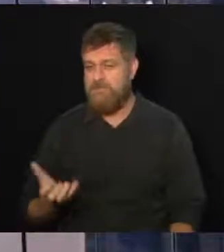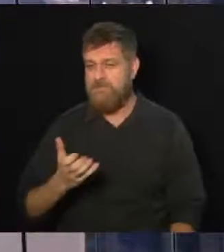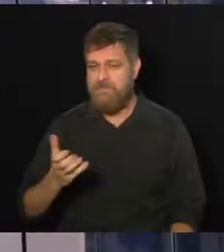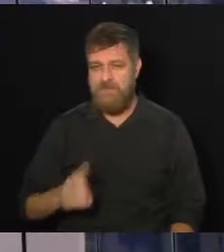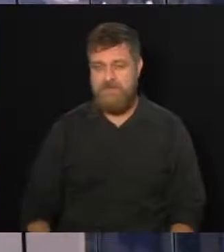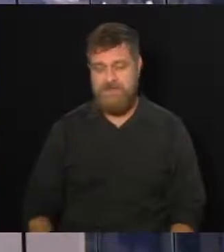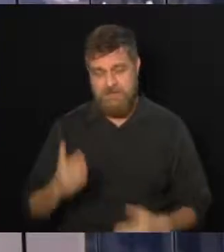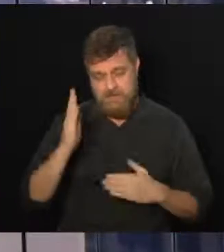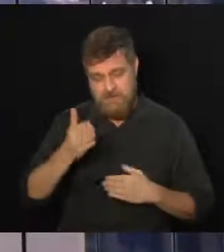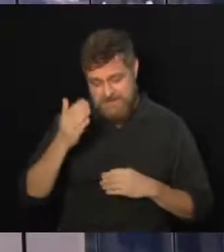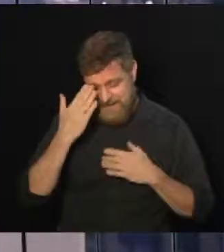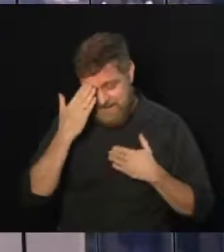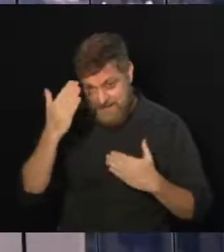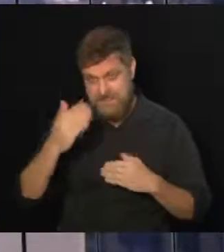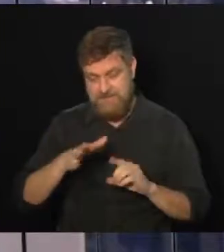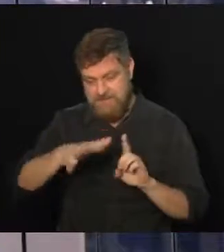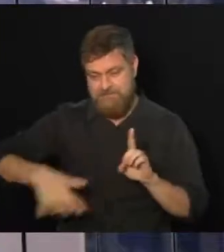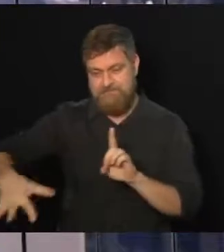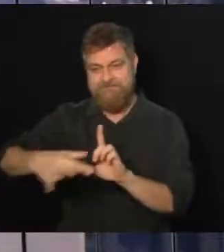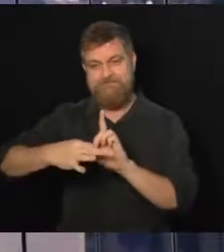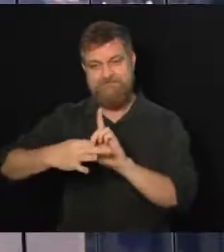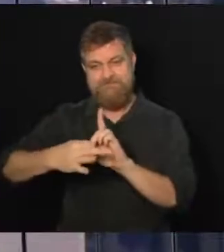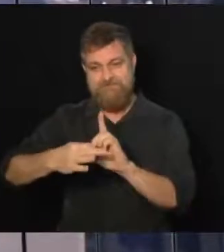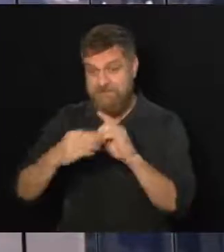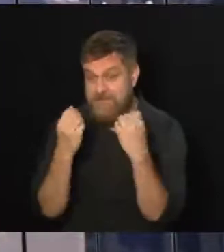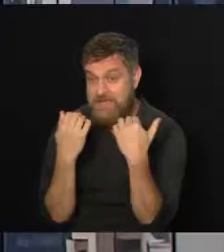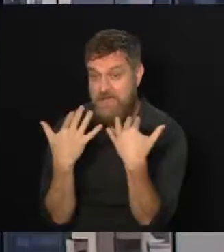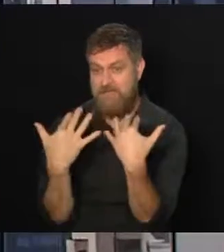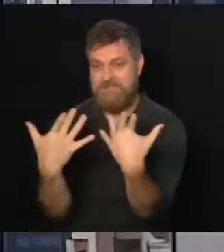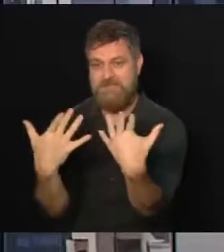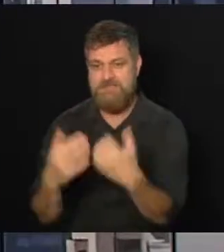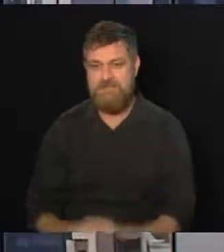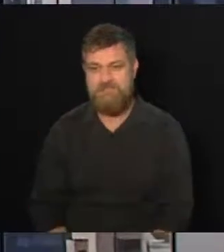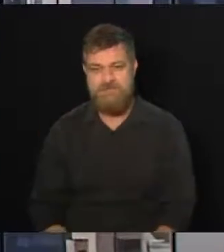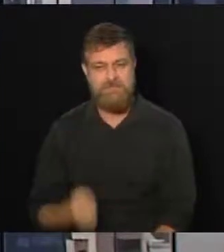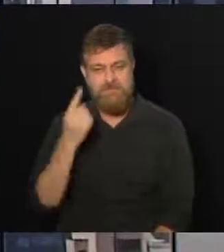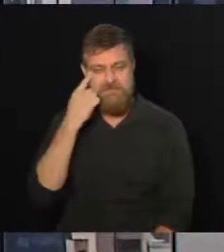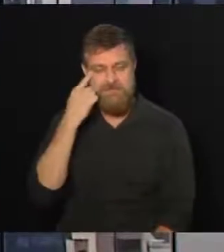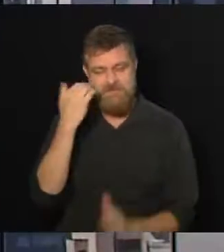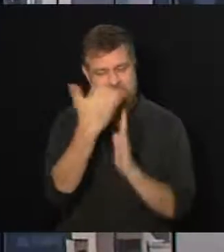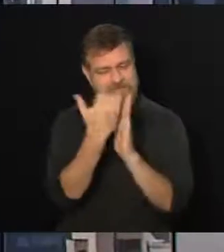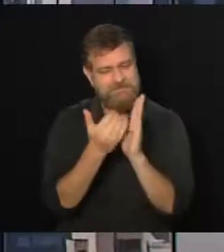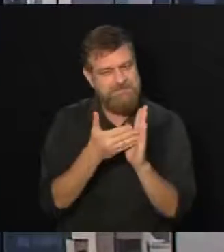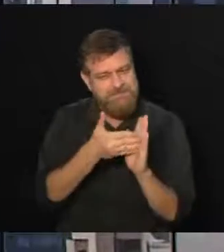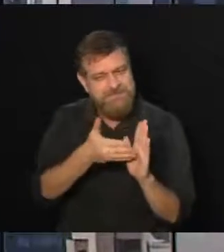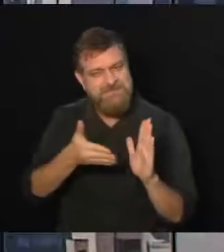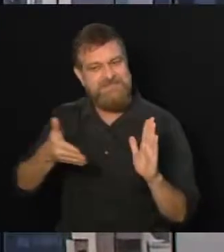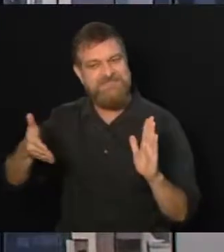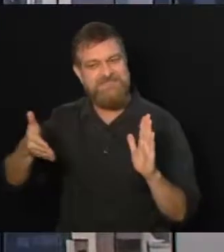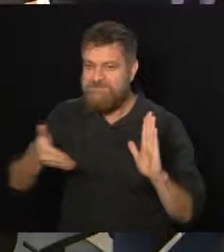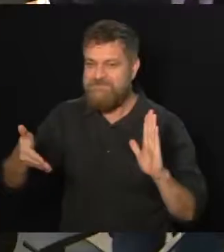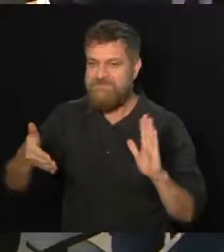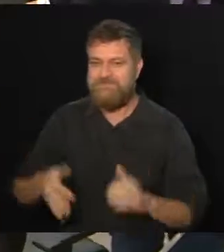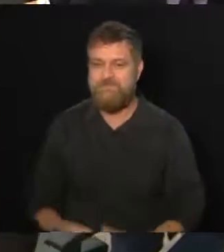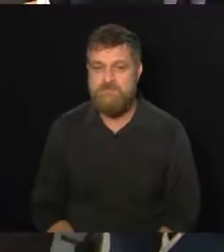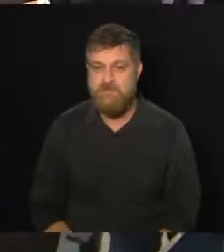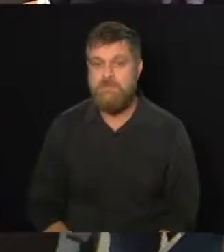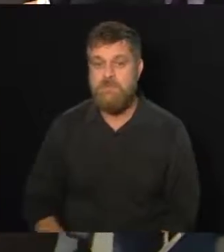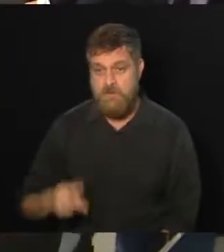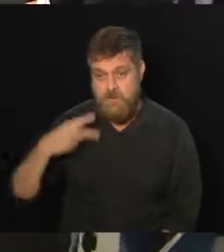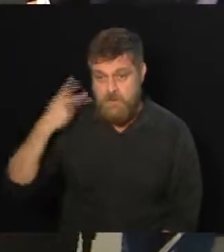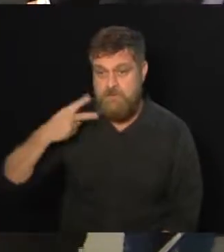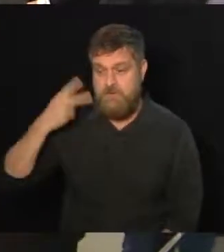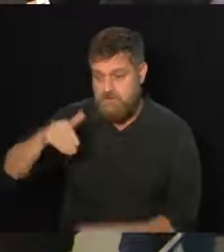agradecer desde já a sua companhia e audiência. Confira agora os destaques de hoje.